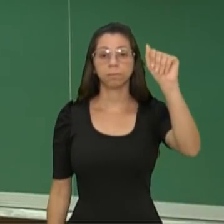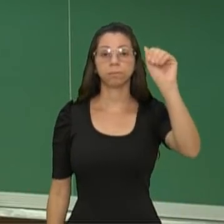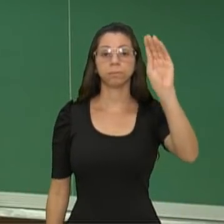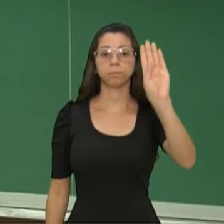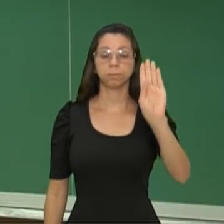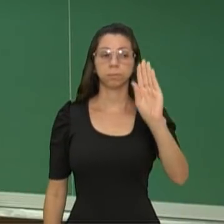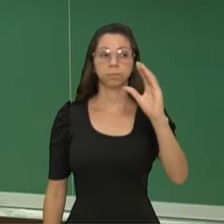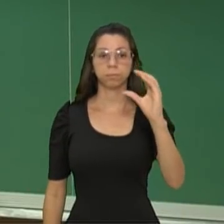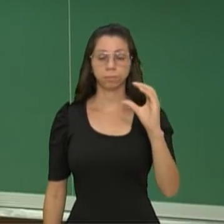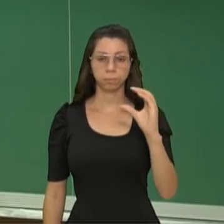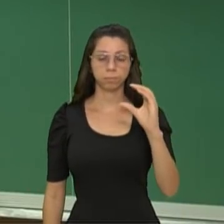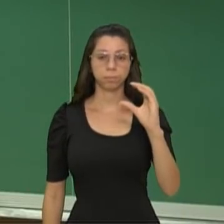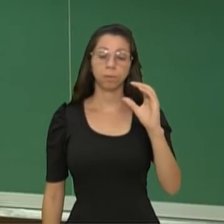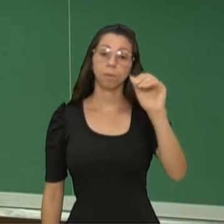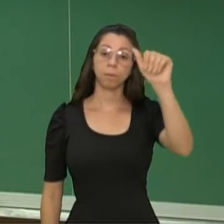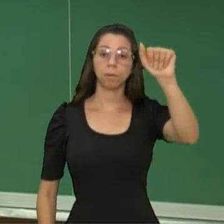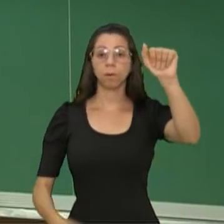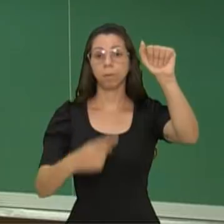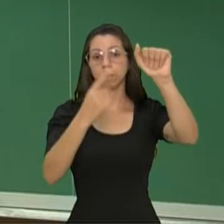identificar o valor de C.